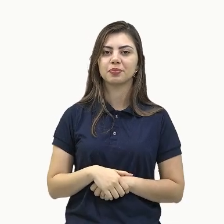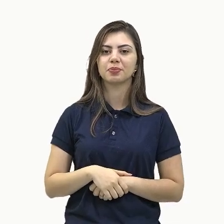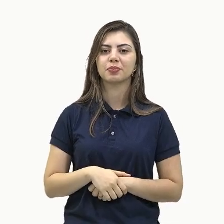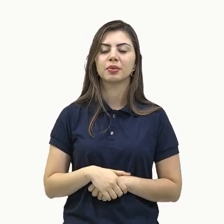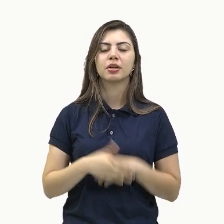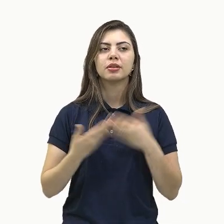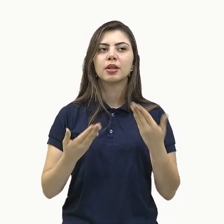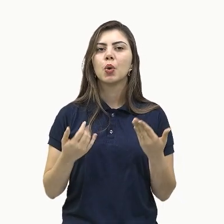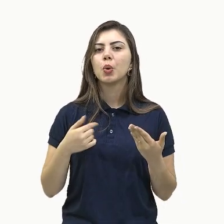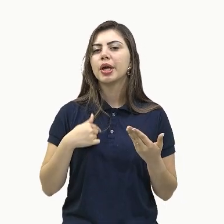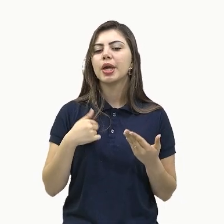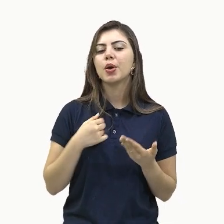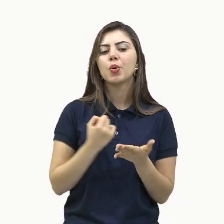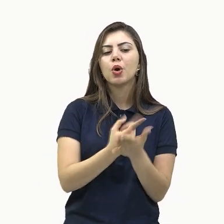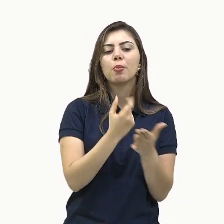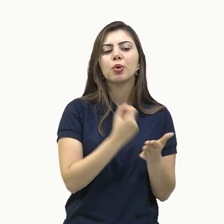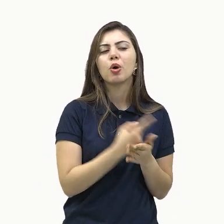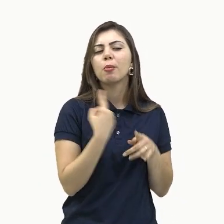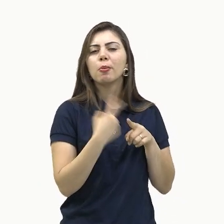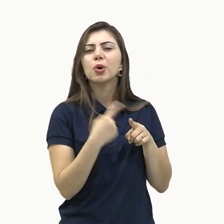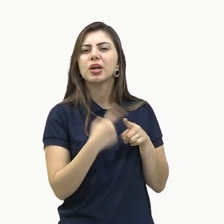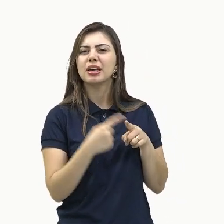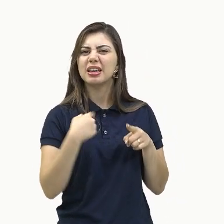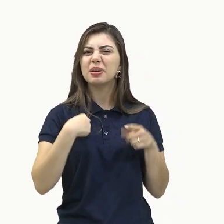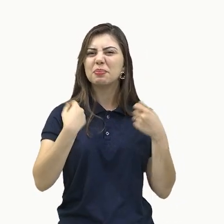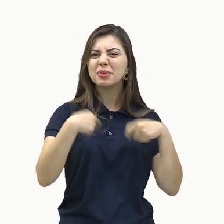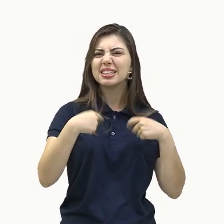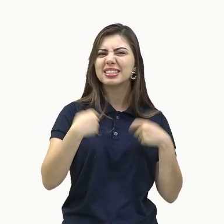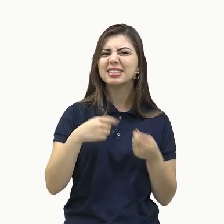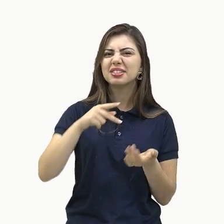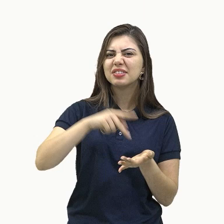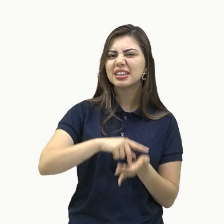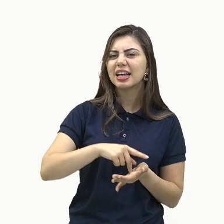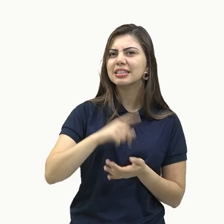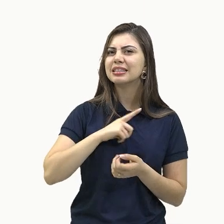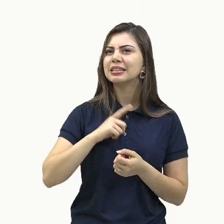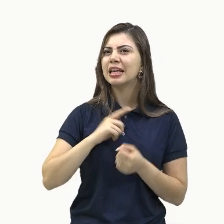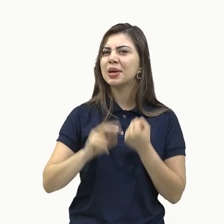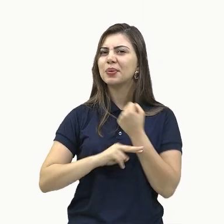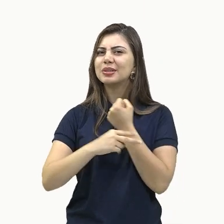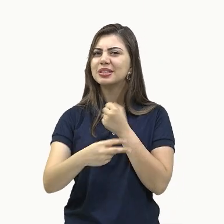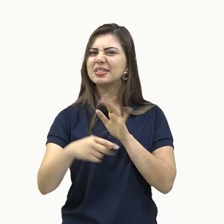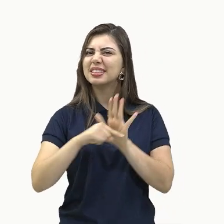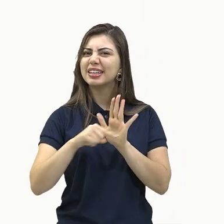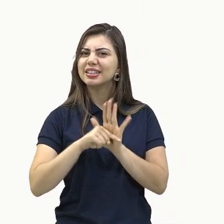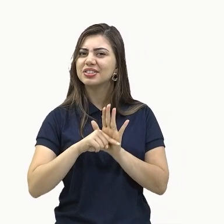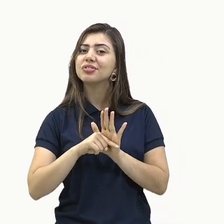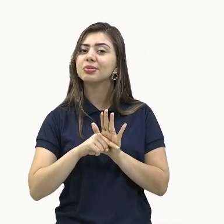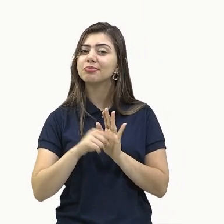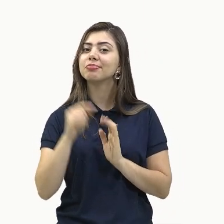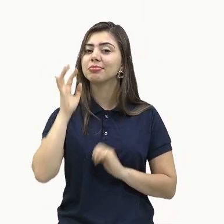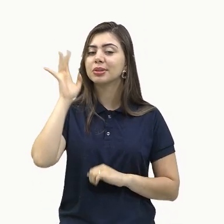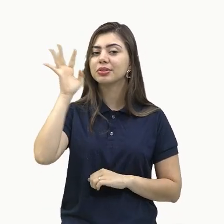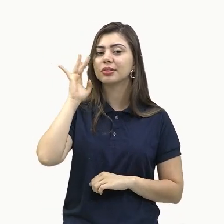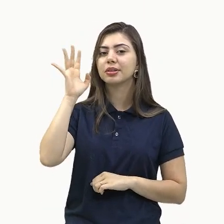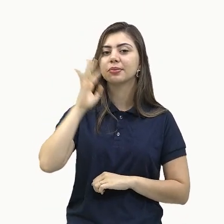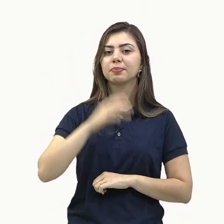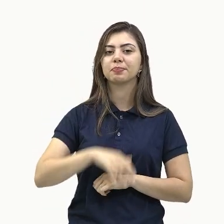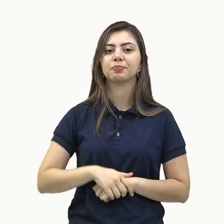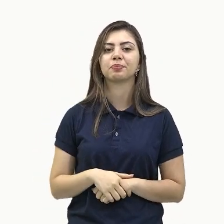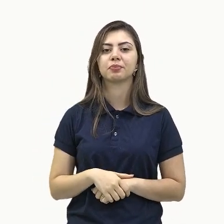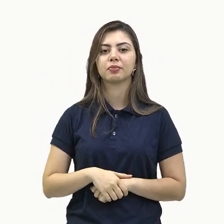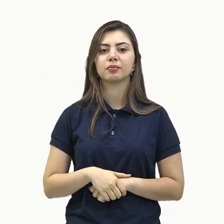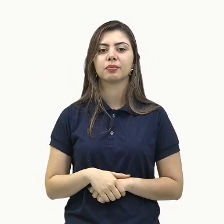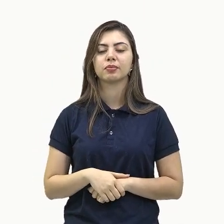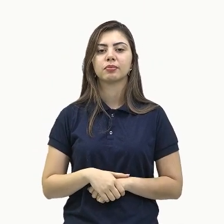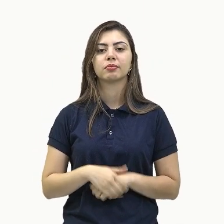consome, por que está consumindo, qual vai ser o impacto disso. A gente também, então, tem que fazer uma